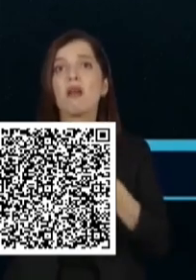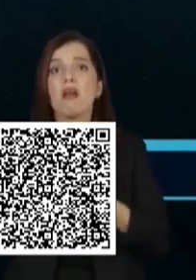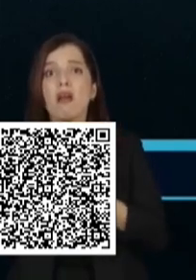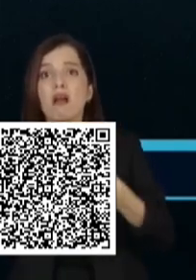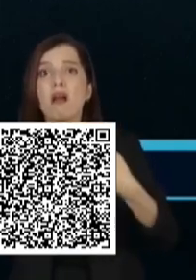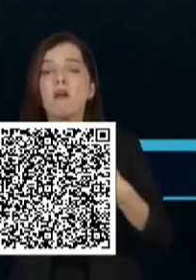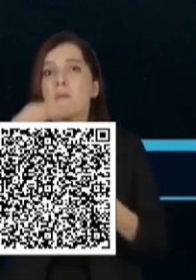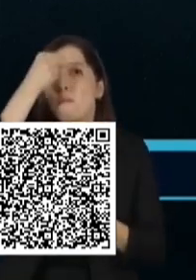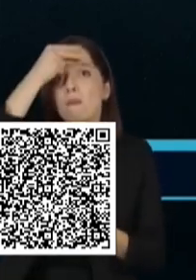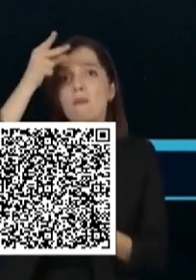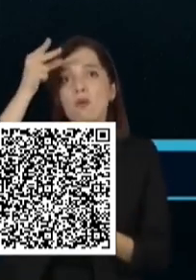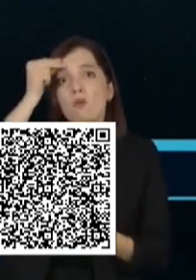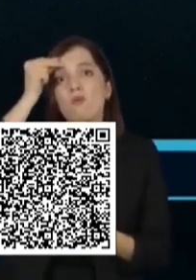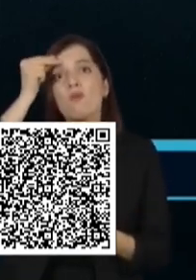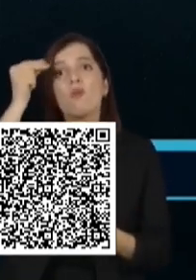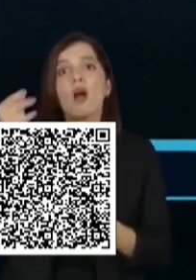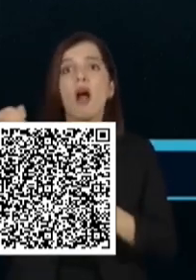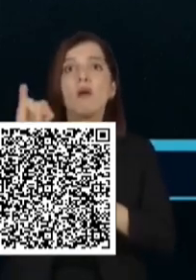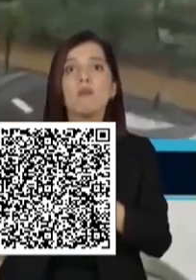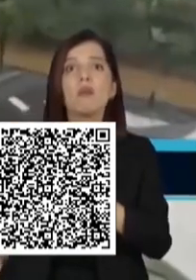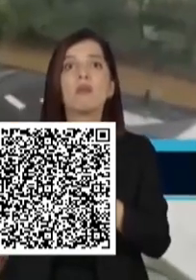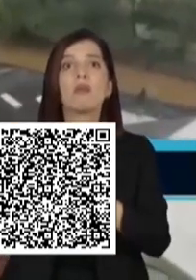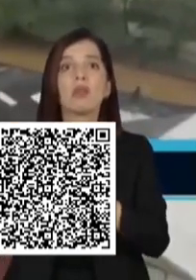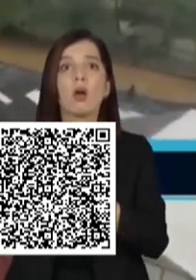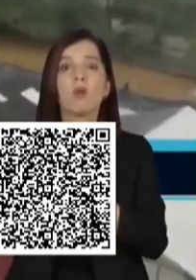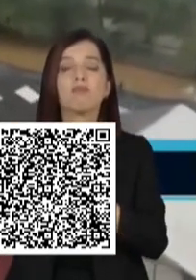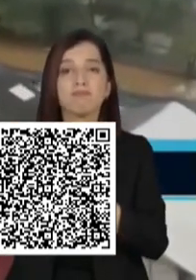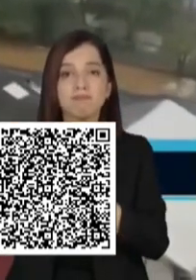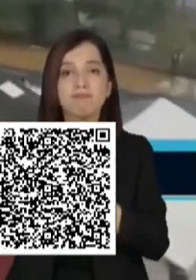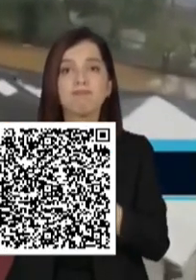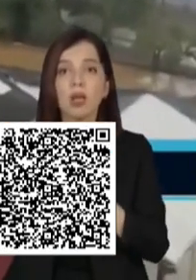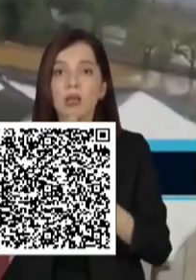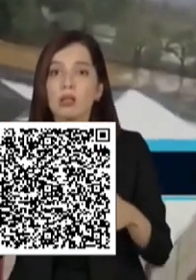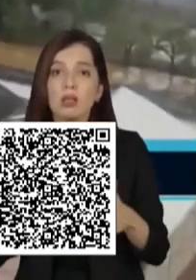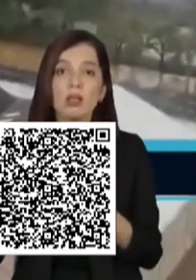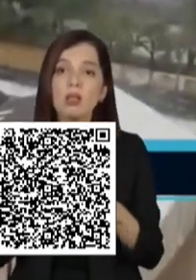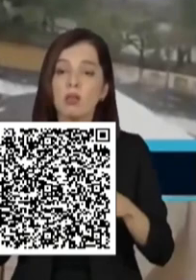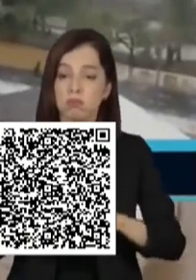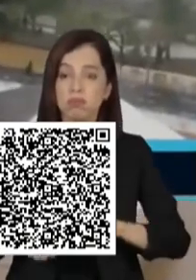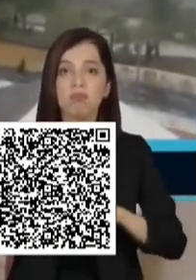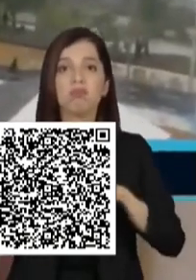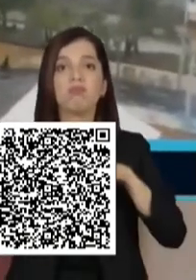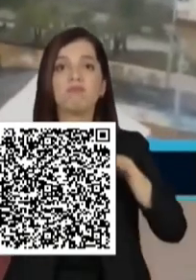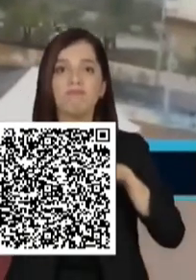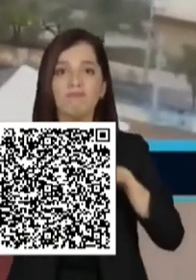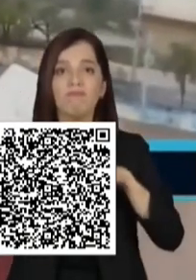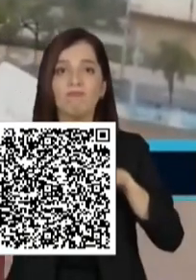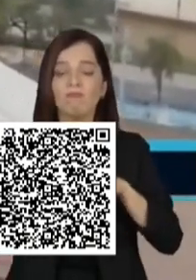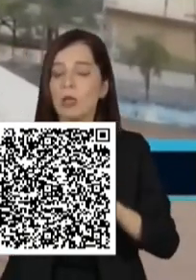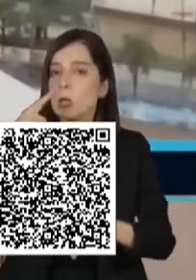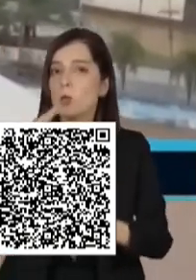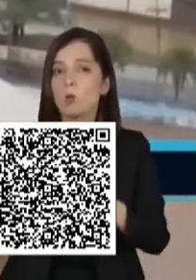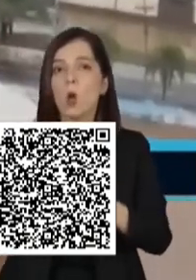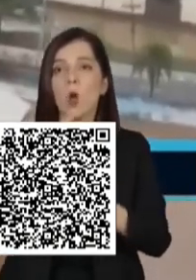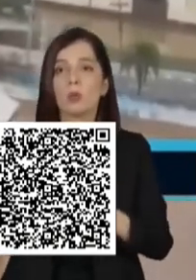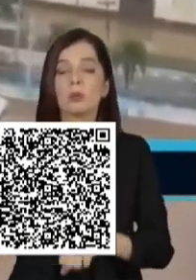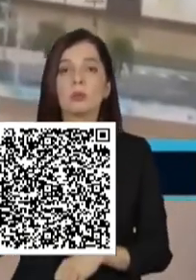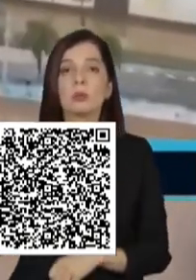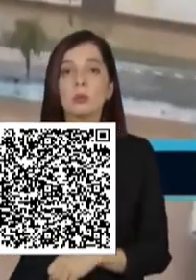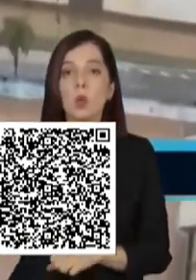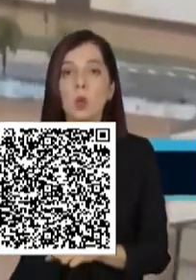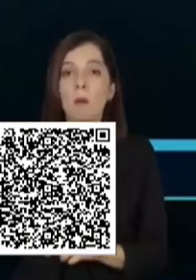ambientais para a recuperação dos ecossistemas degradados de fato eh a situação realmente no estado é